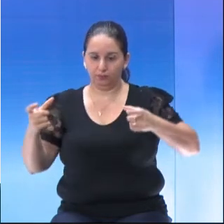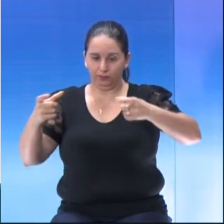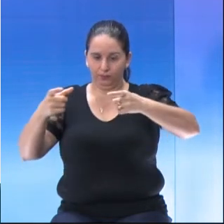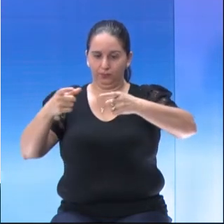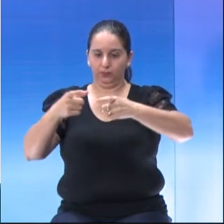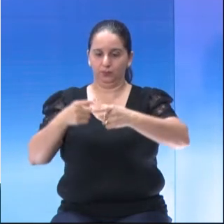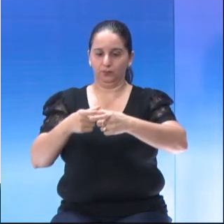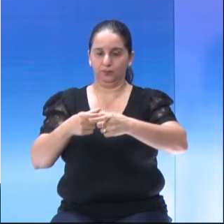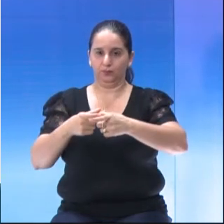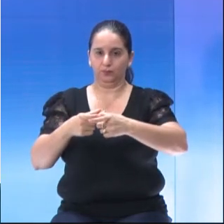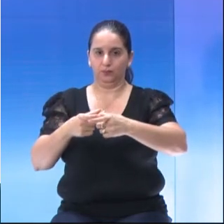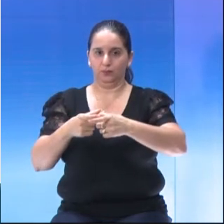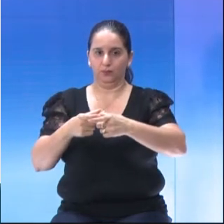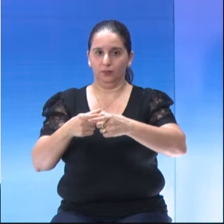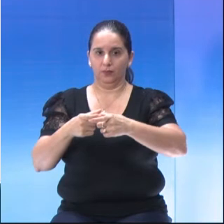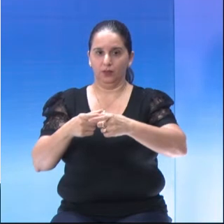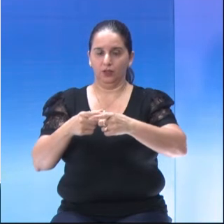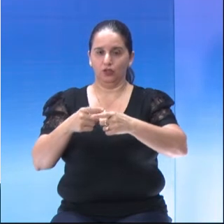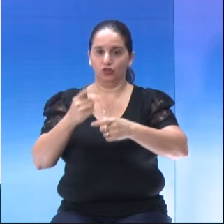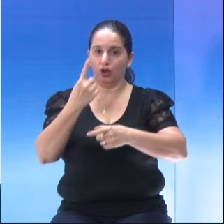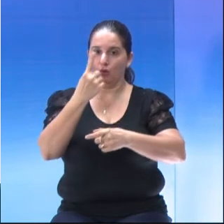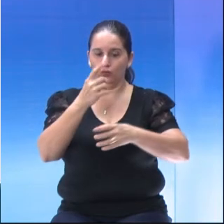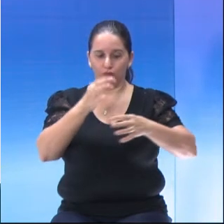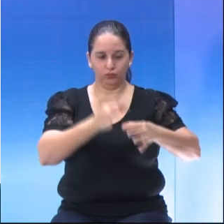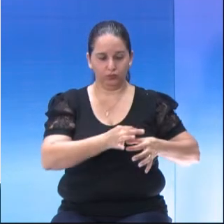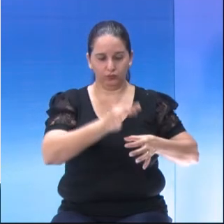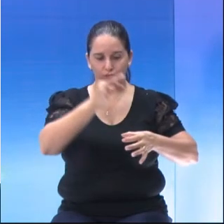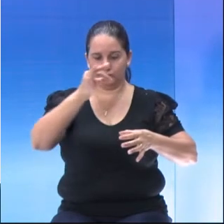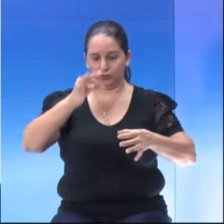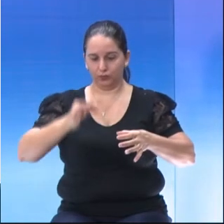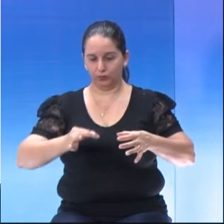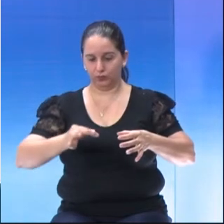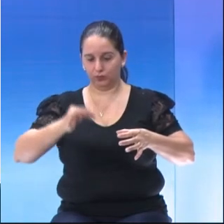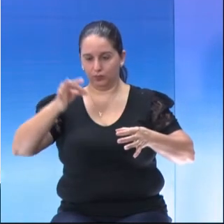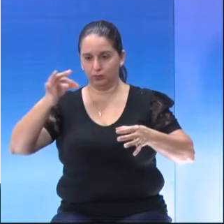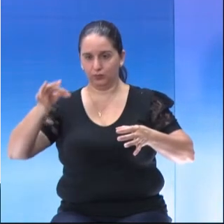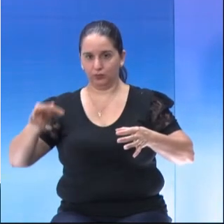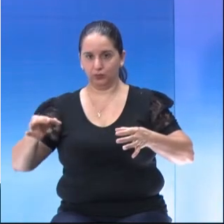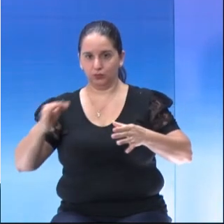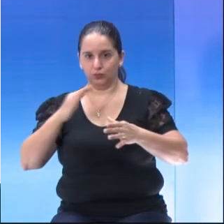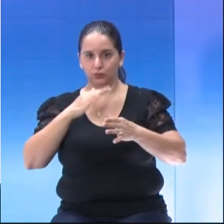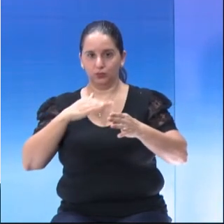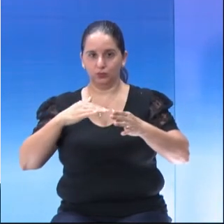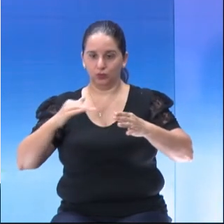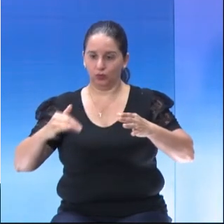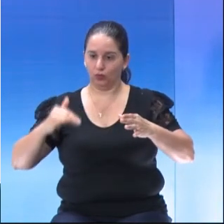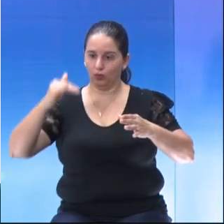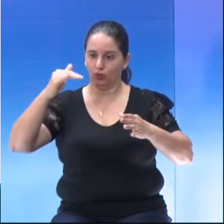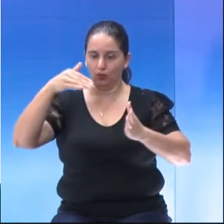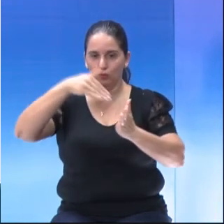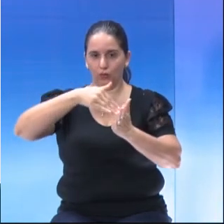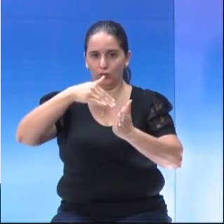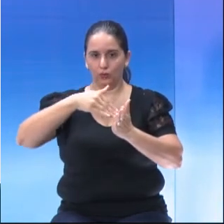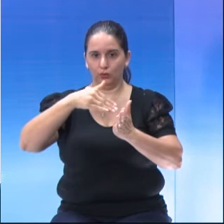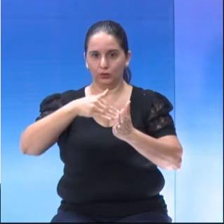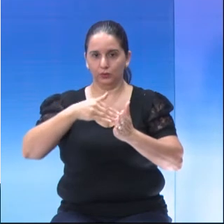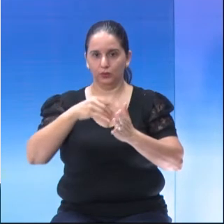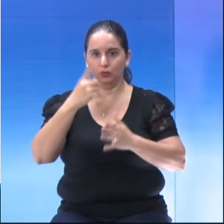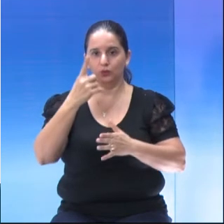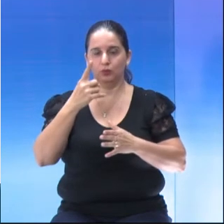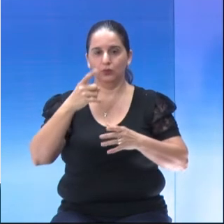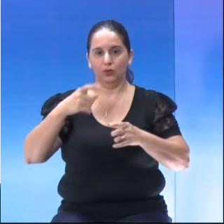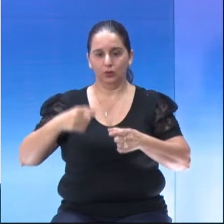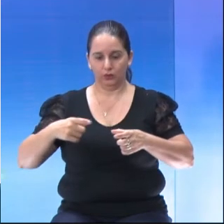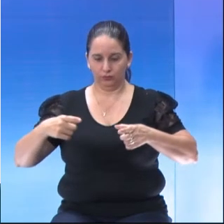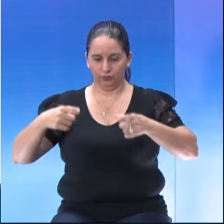do jogo são deslocar um disco de cada vez, o qual deverá ser o do topo de uma das 3